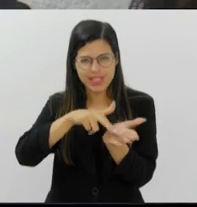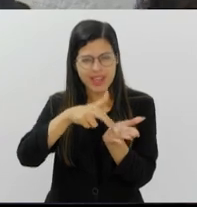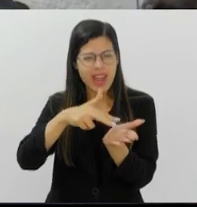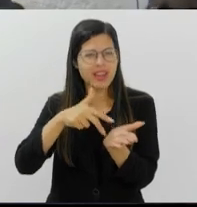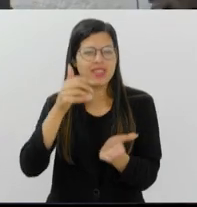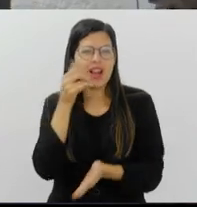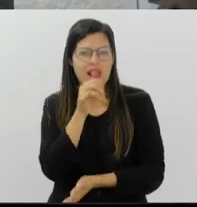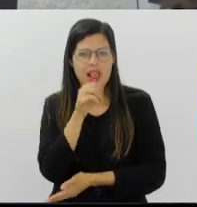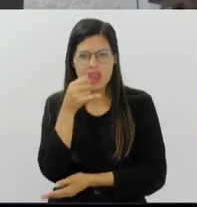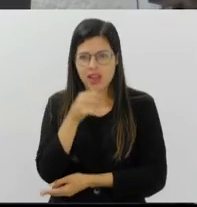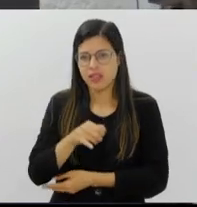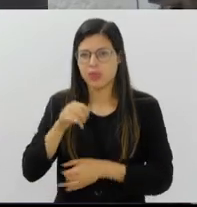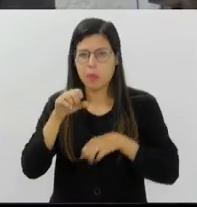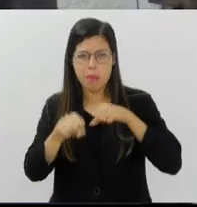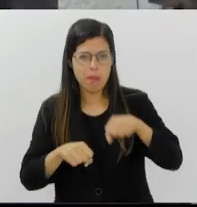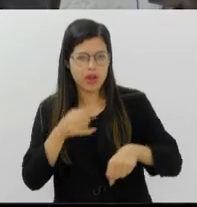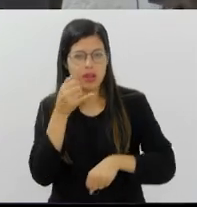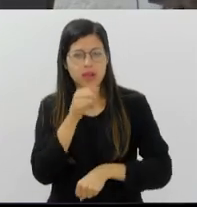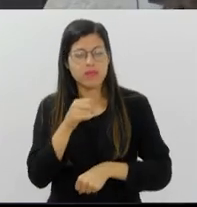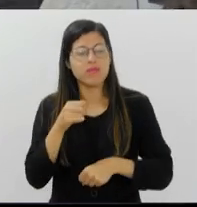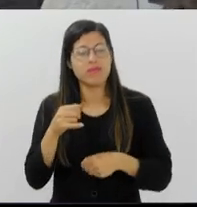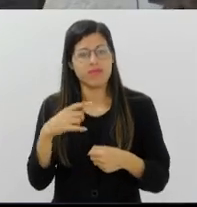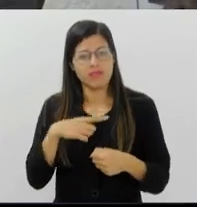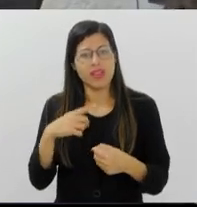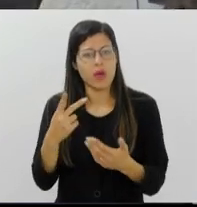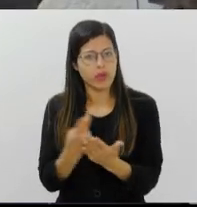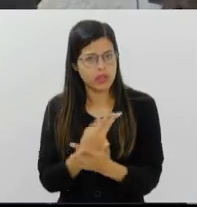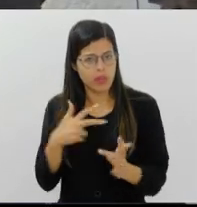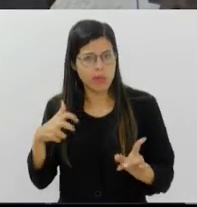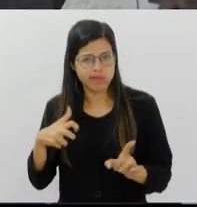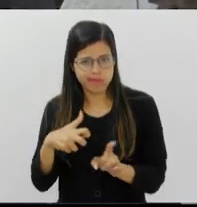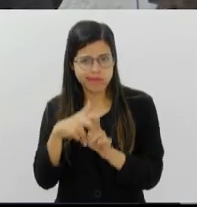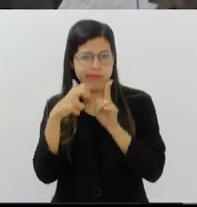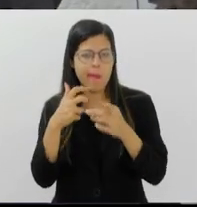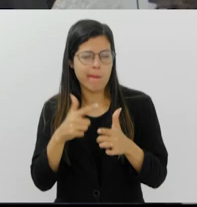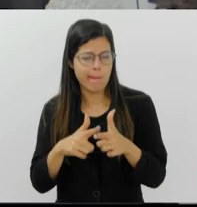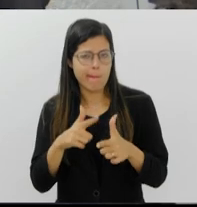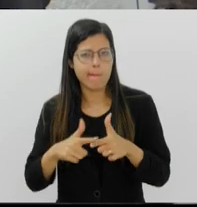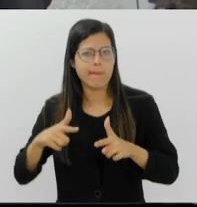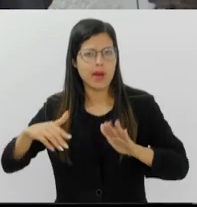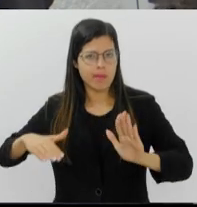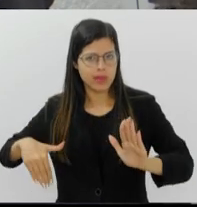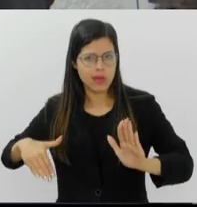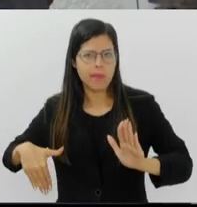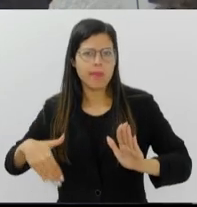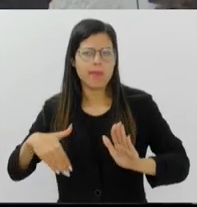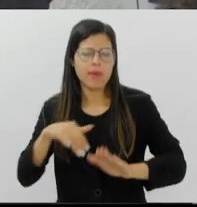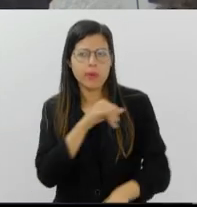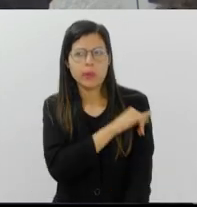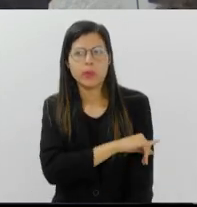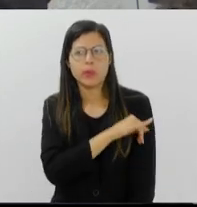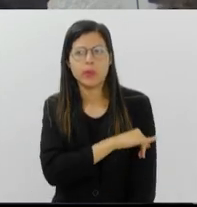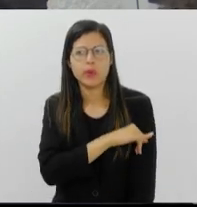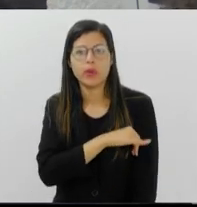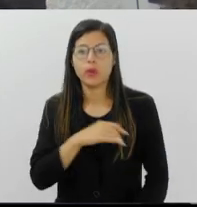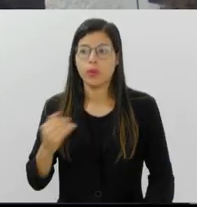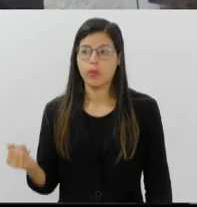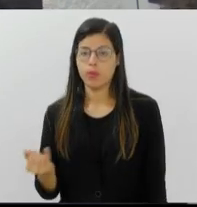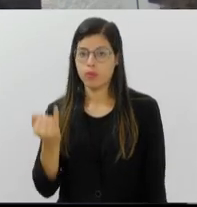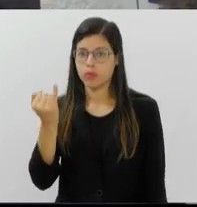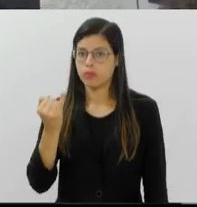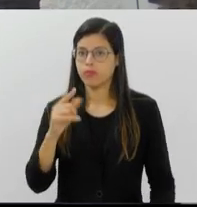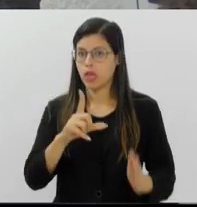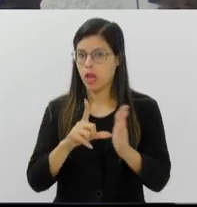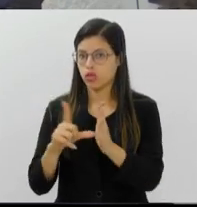acidentes na orla das praias do Rio de Janeiro. A gente enfrentou o tema aqui regulando a matéria. Agora, é importante que o estabelecimento que